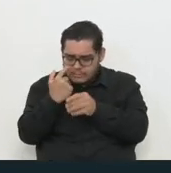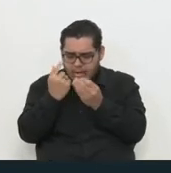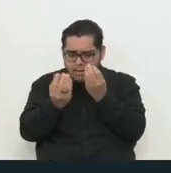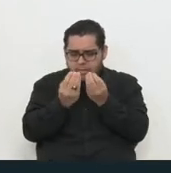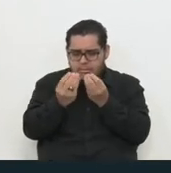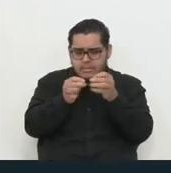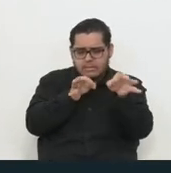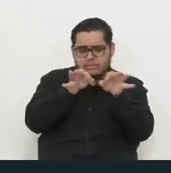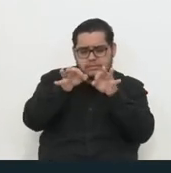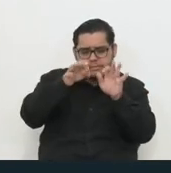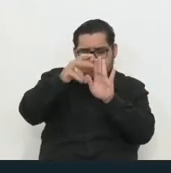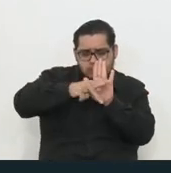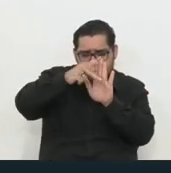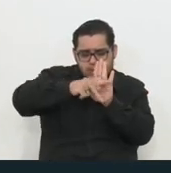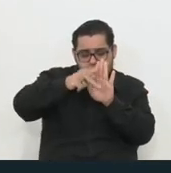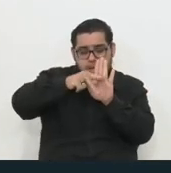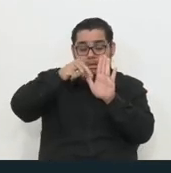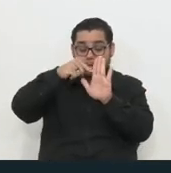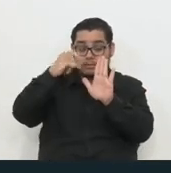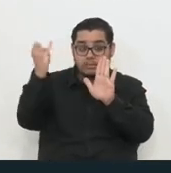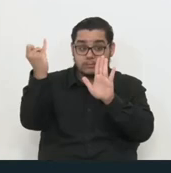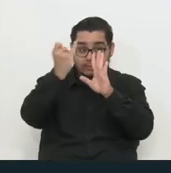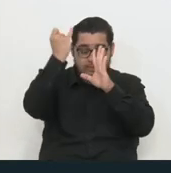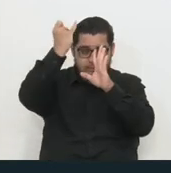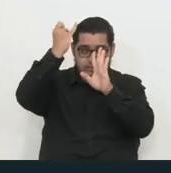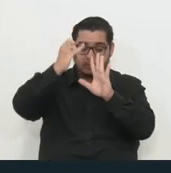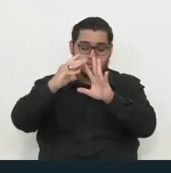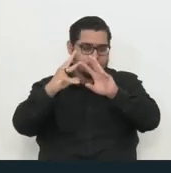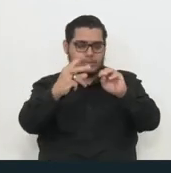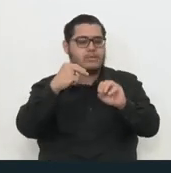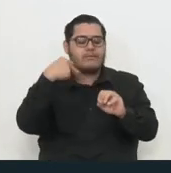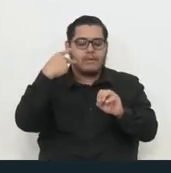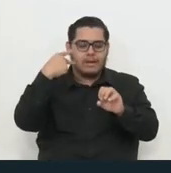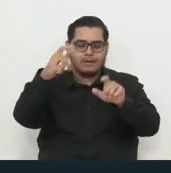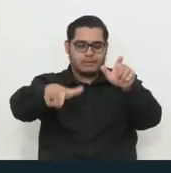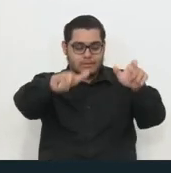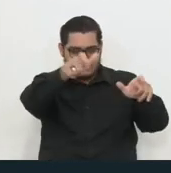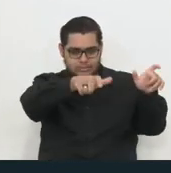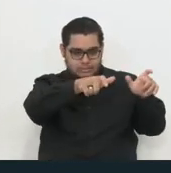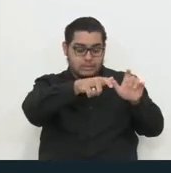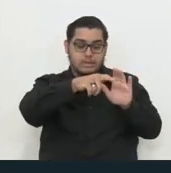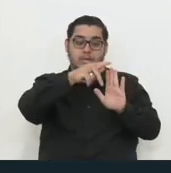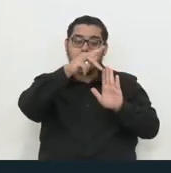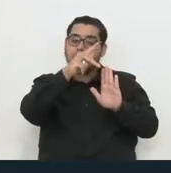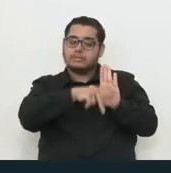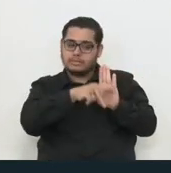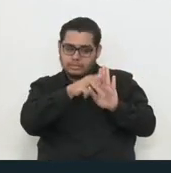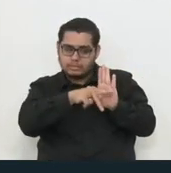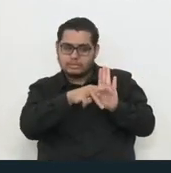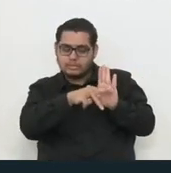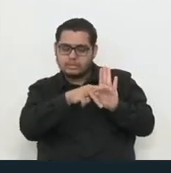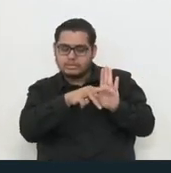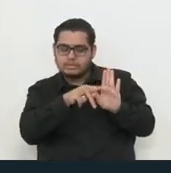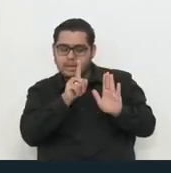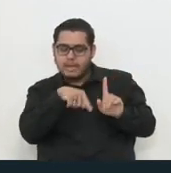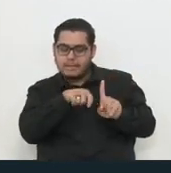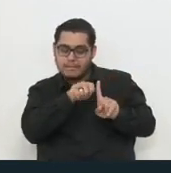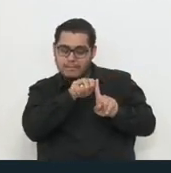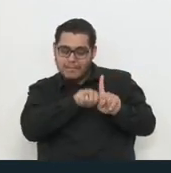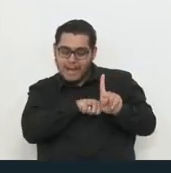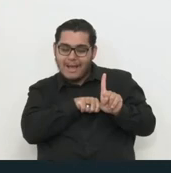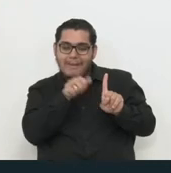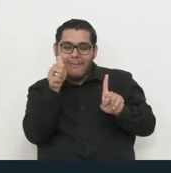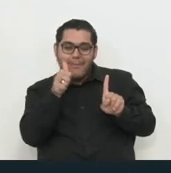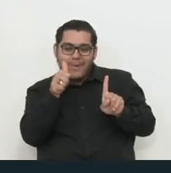de grande importância de todos os vereadores e vereadoras aqui tendo em vista que é o mês das mulheres só nós